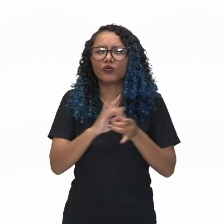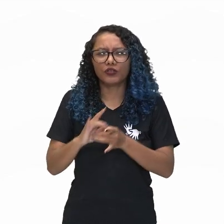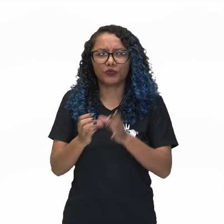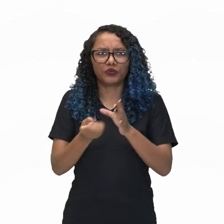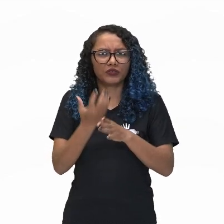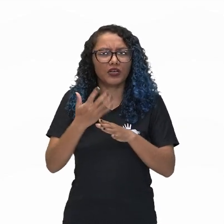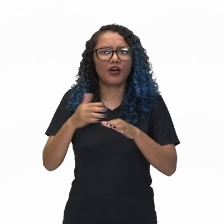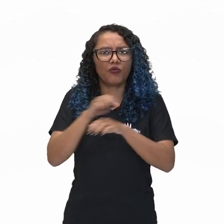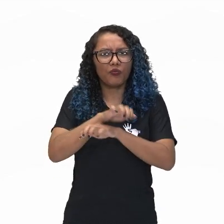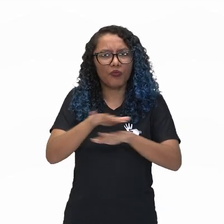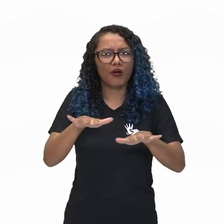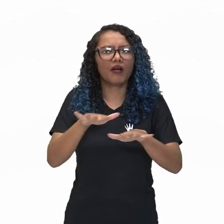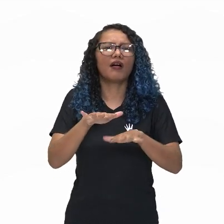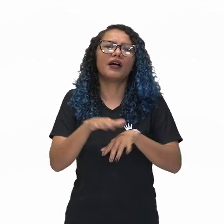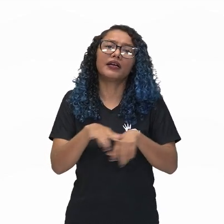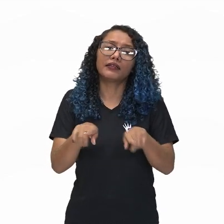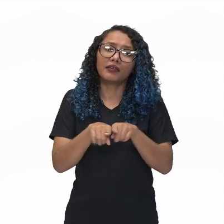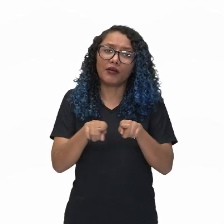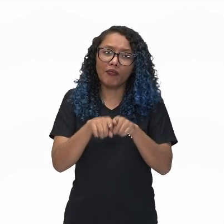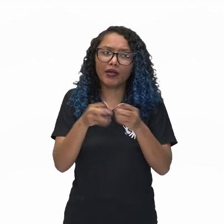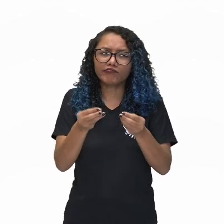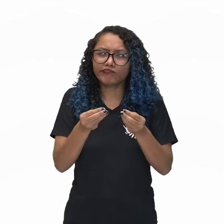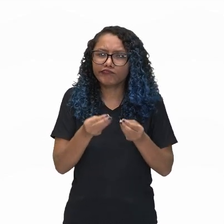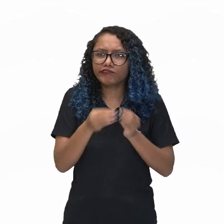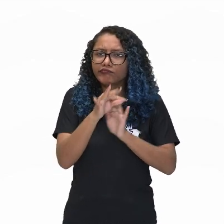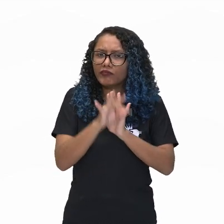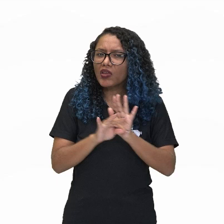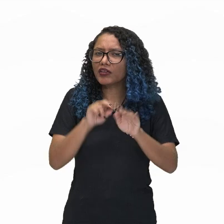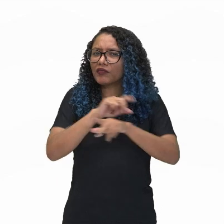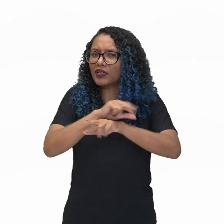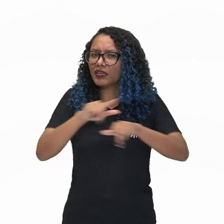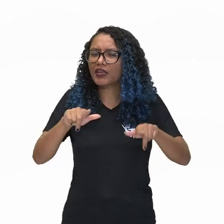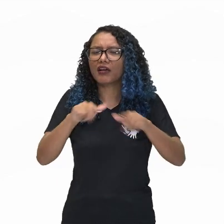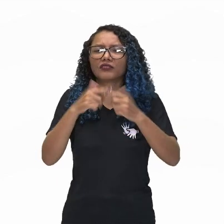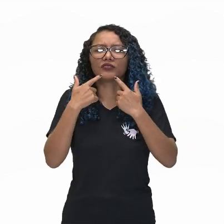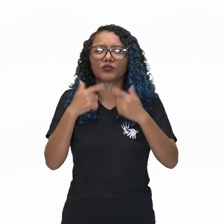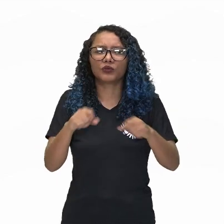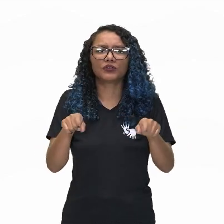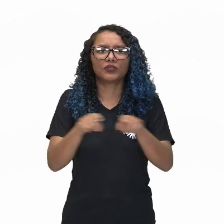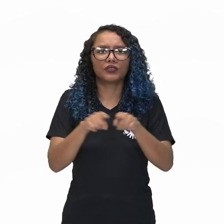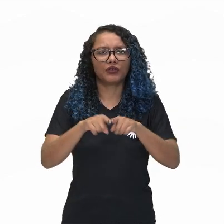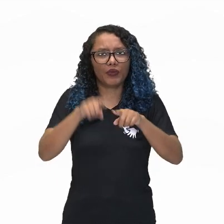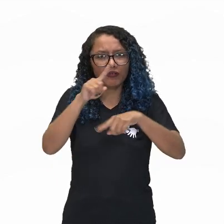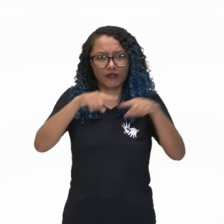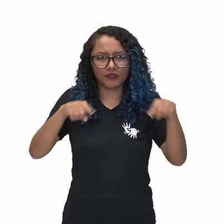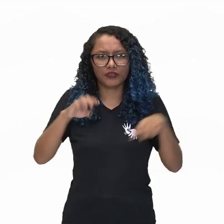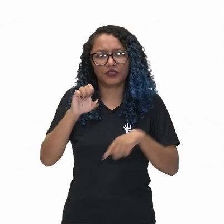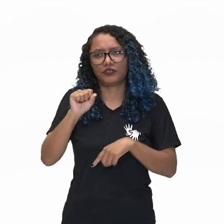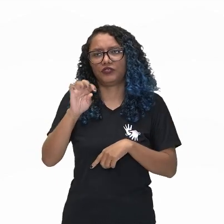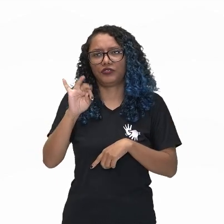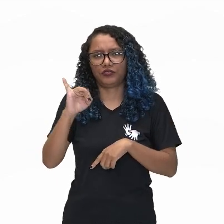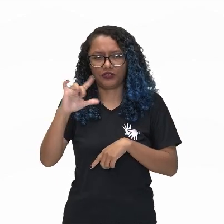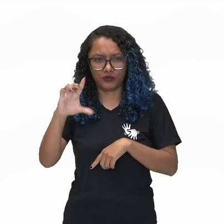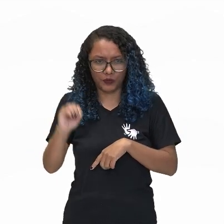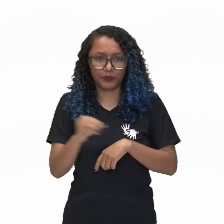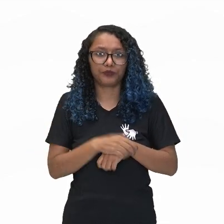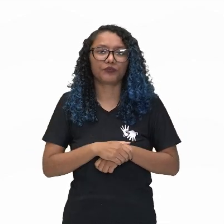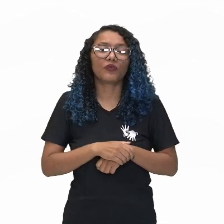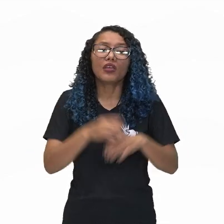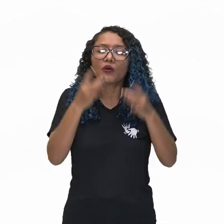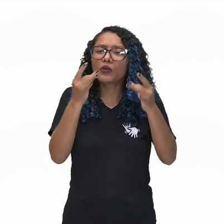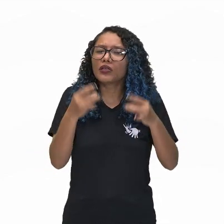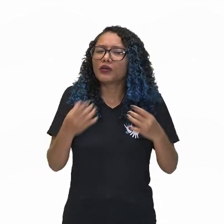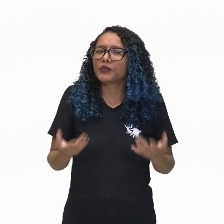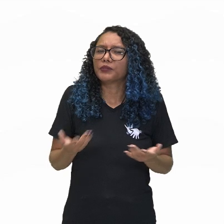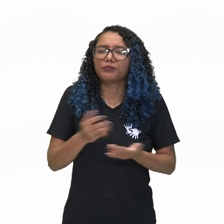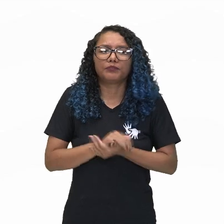de produção, circulação, recepção de textos, as variedades linguísticas e variantes de estilo.